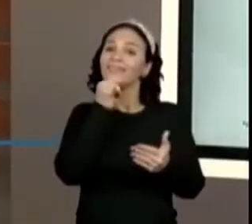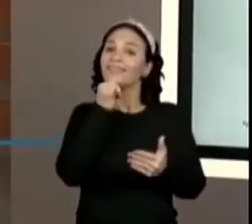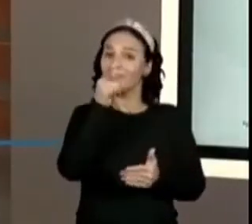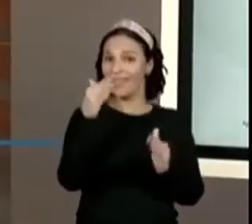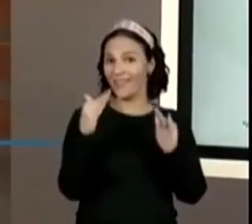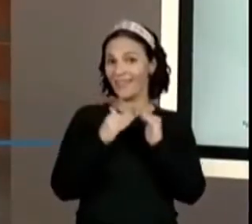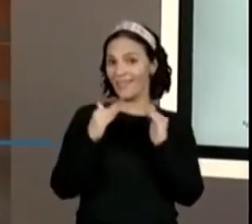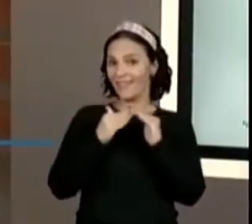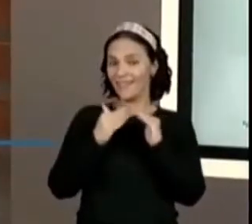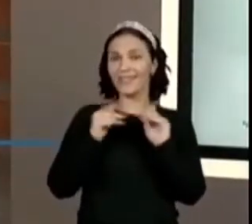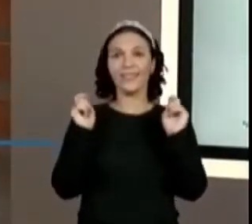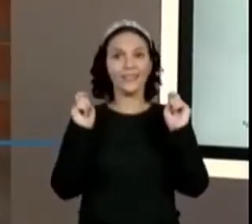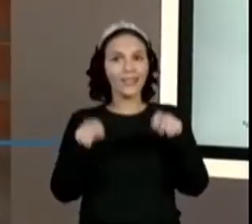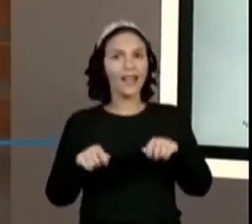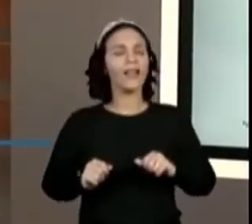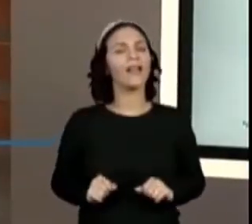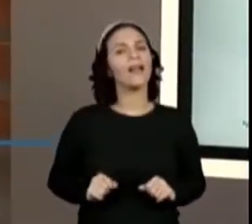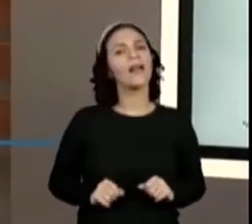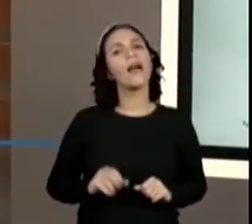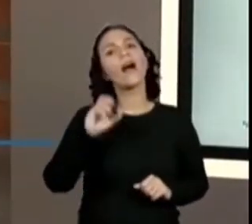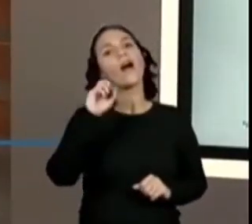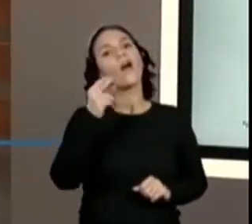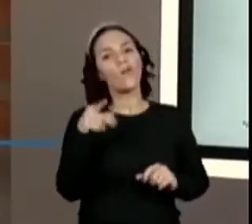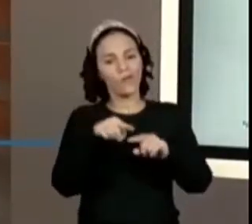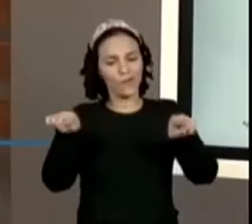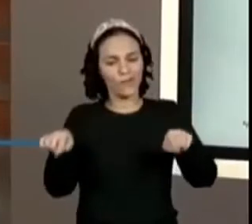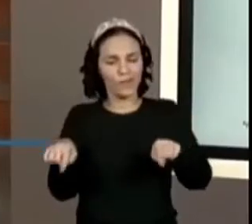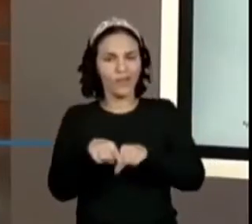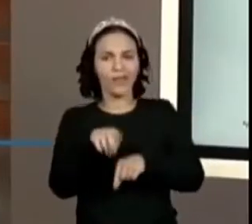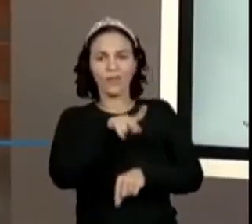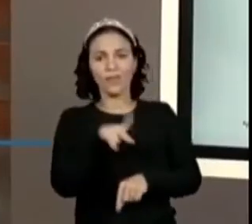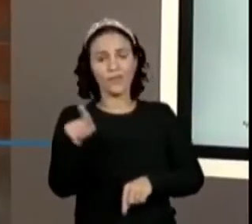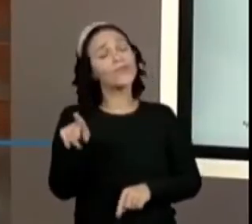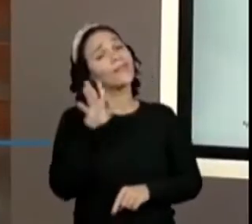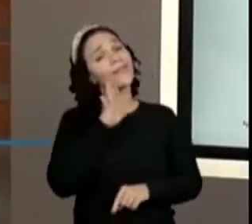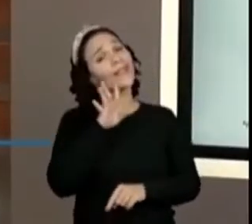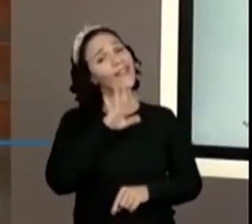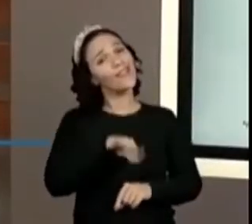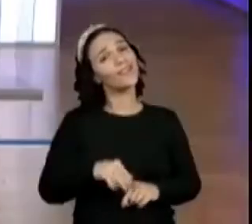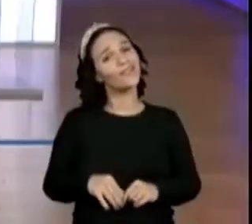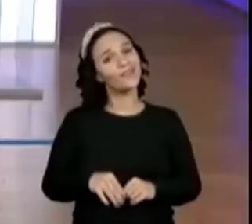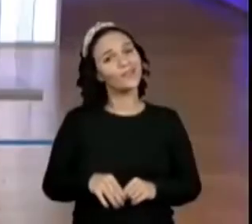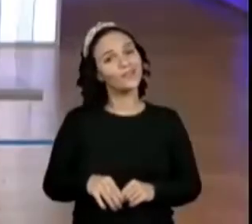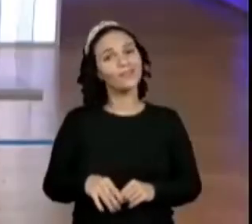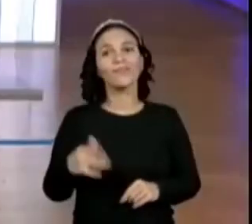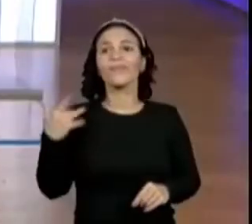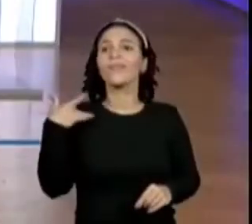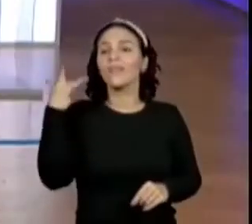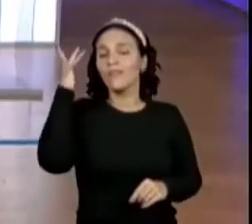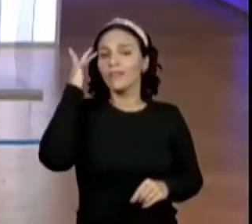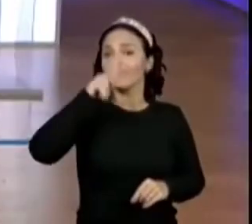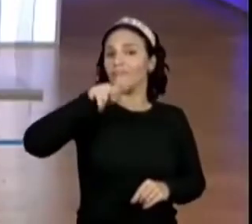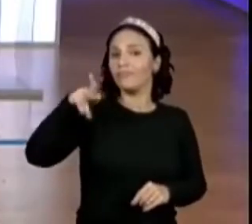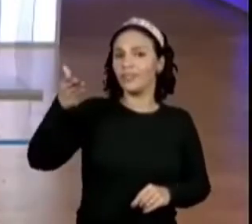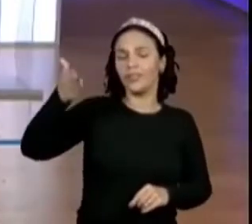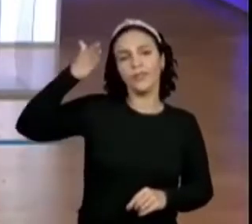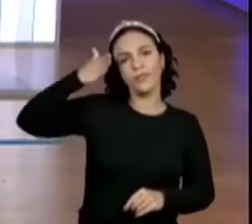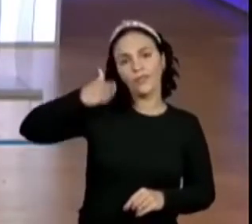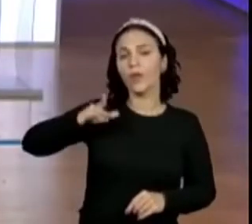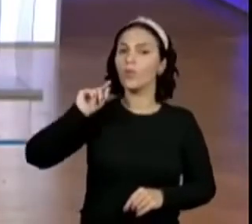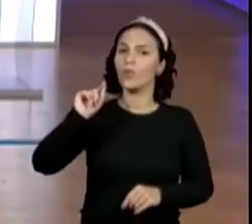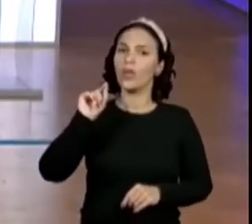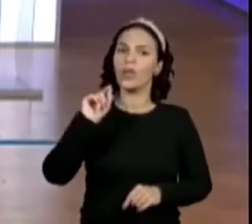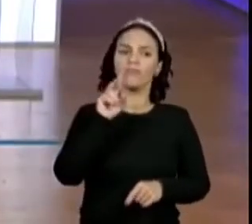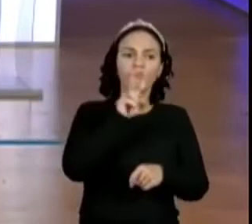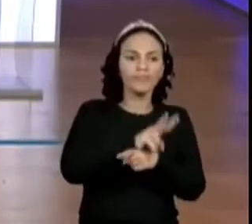em casa ou dentro da sala com o professor, que é gostoso. E eu acho que a professora Fran concorda comigo, mantendo os